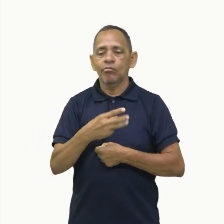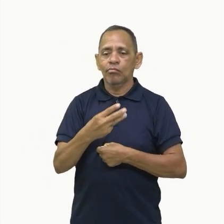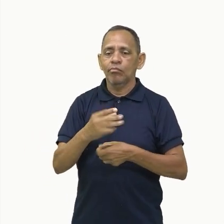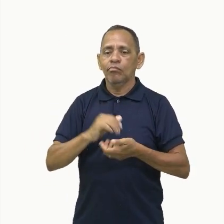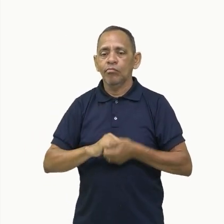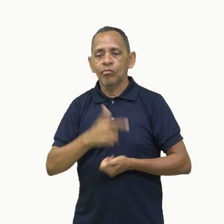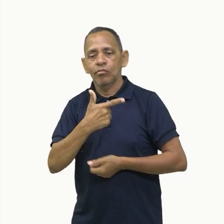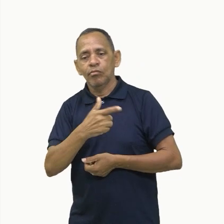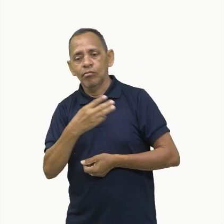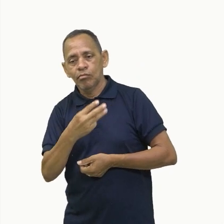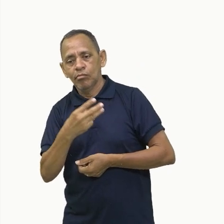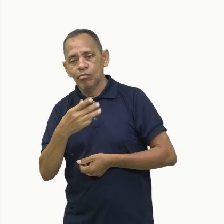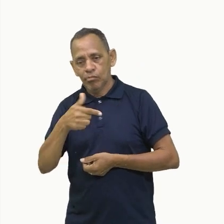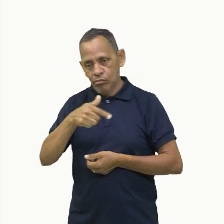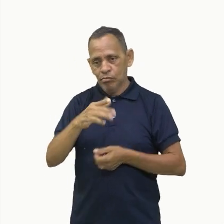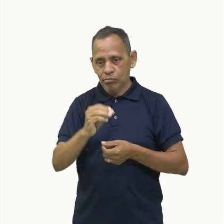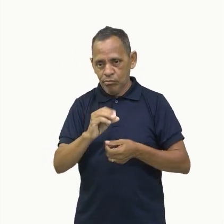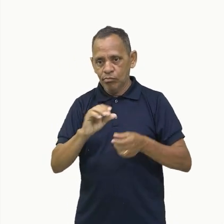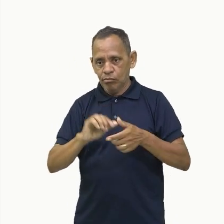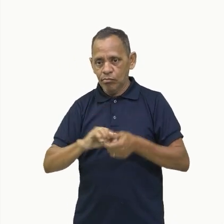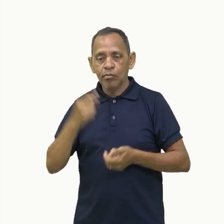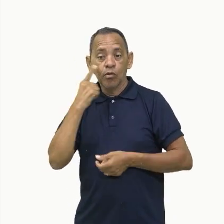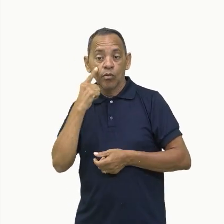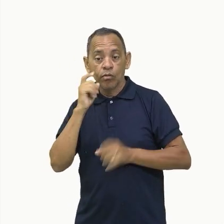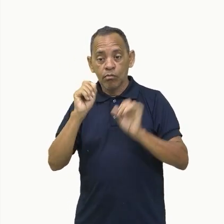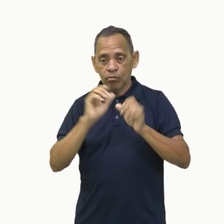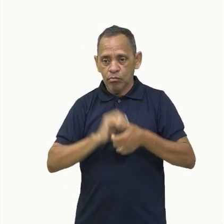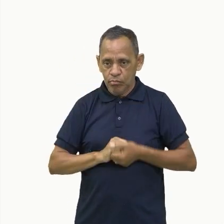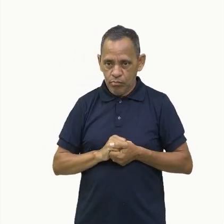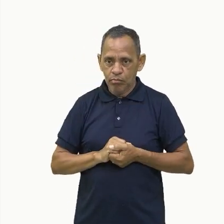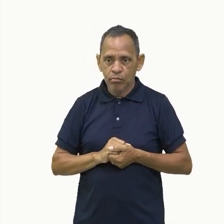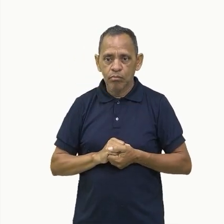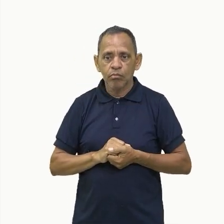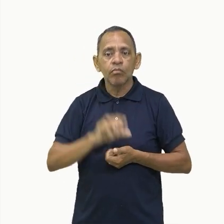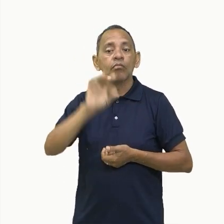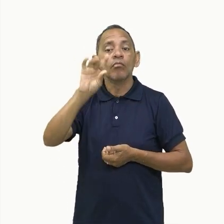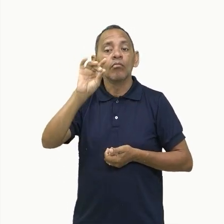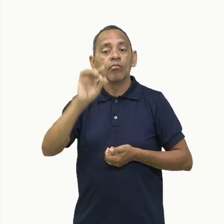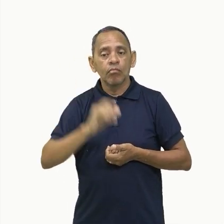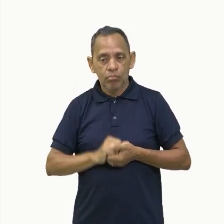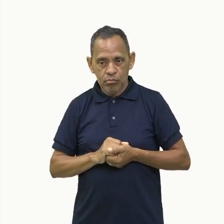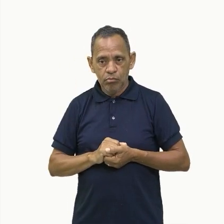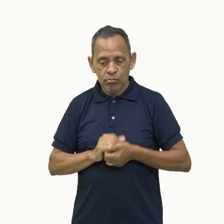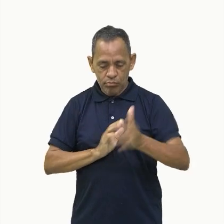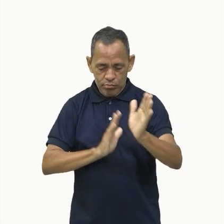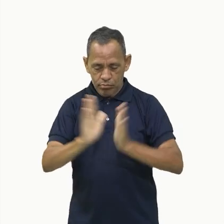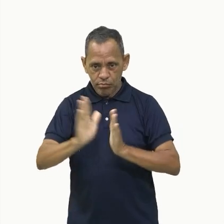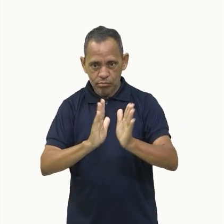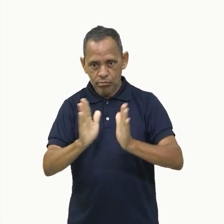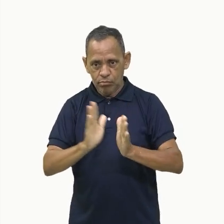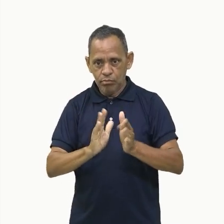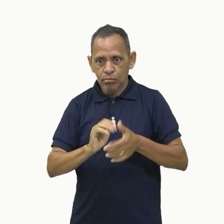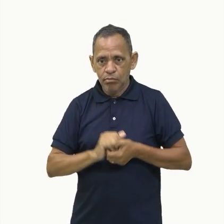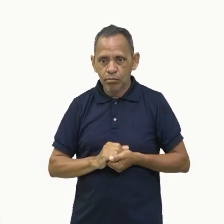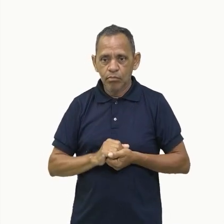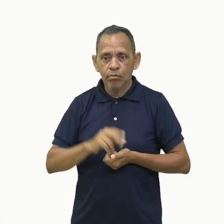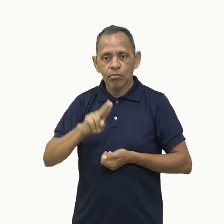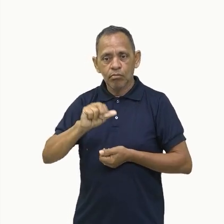4.570, tá? E a gente observa que somente um período, né,